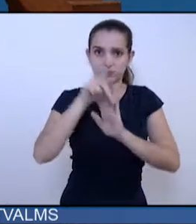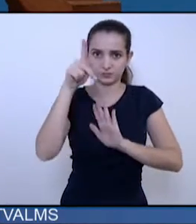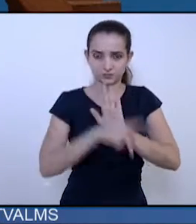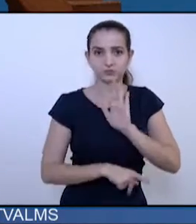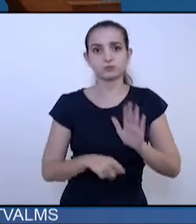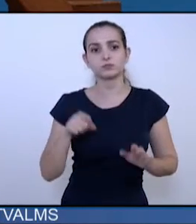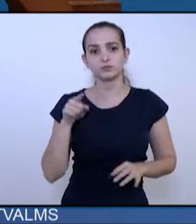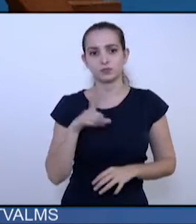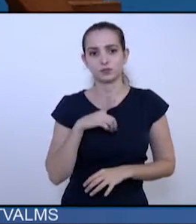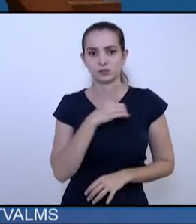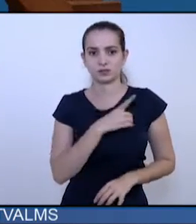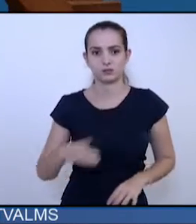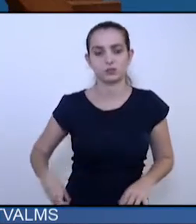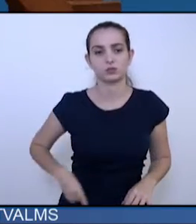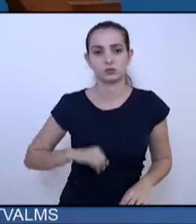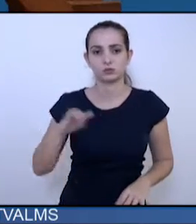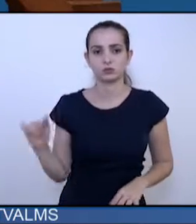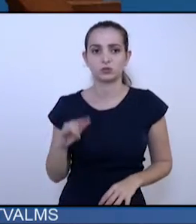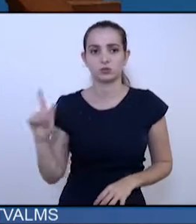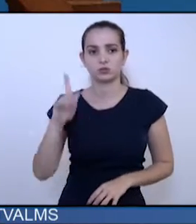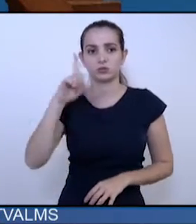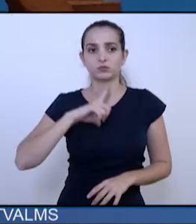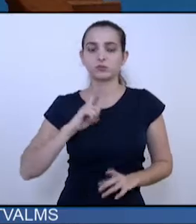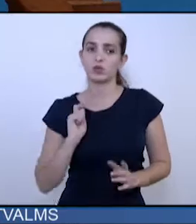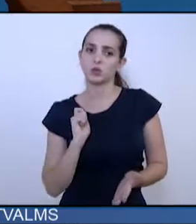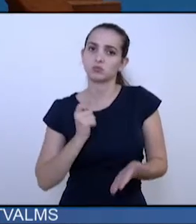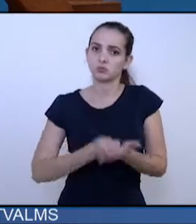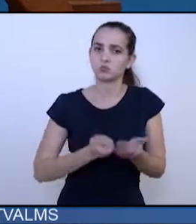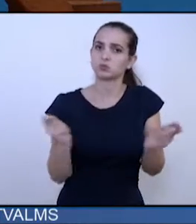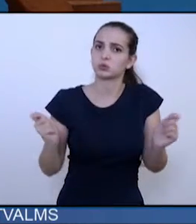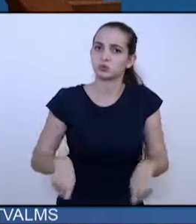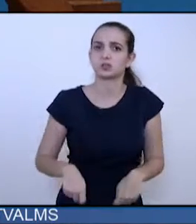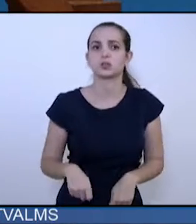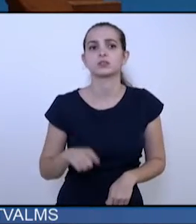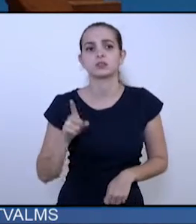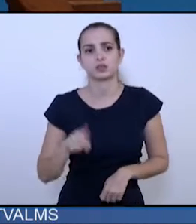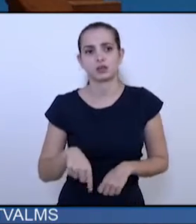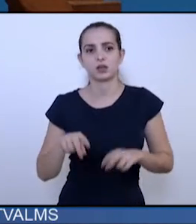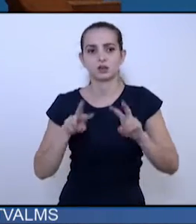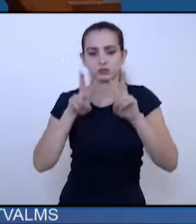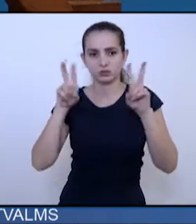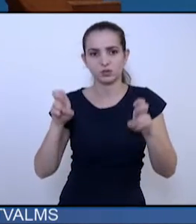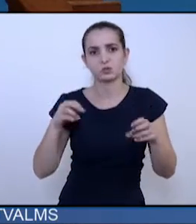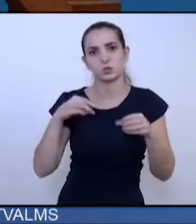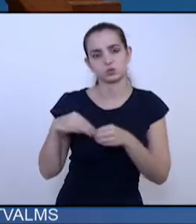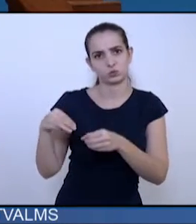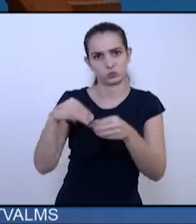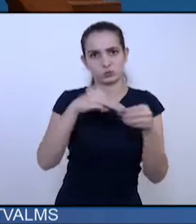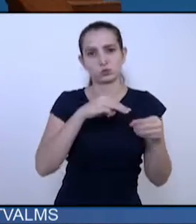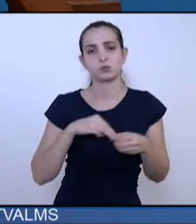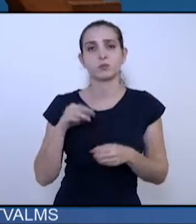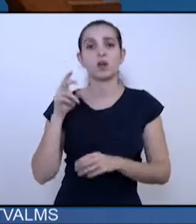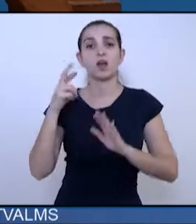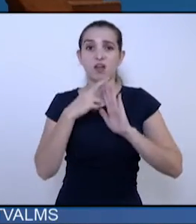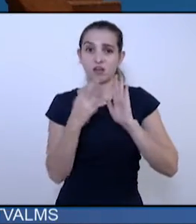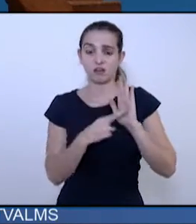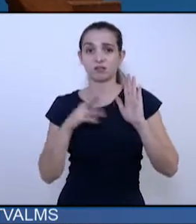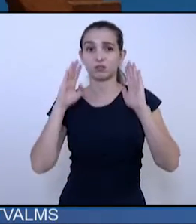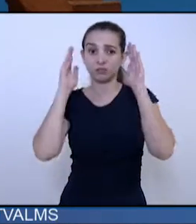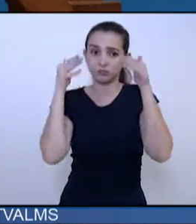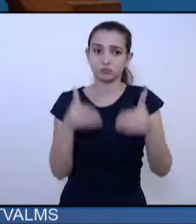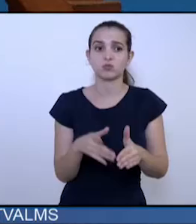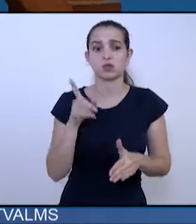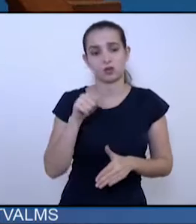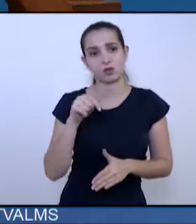está, deputado João Grandão, na questão da competência, essa questão sanitária, que é a competência do município. A regra específica, a